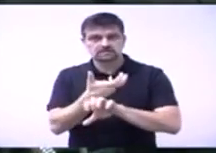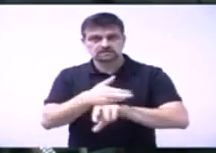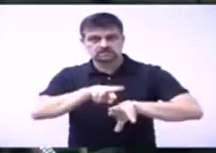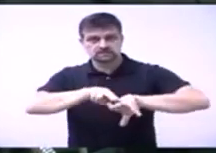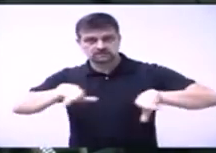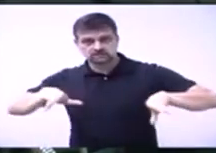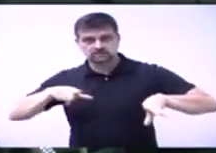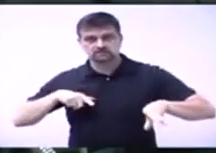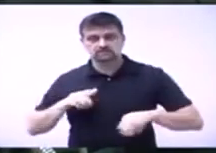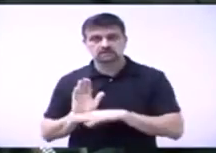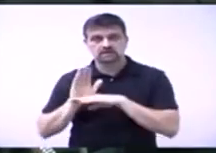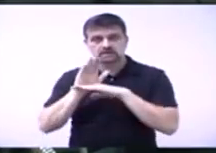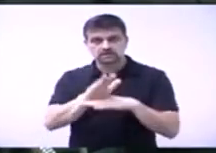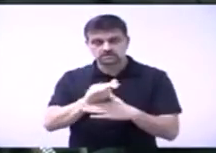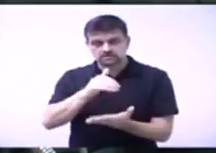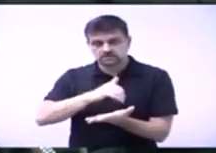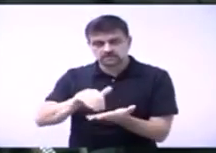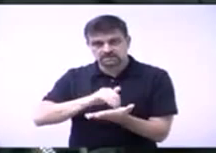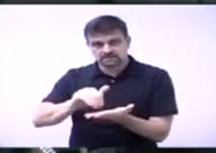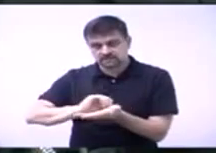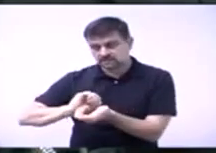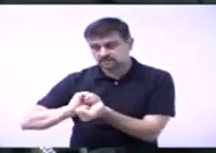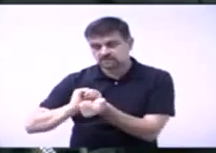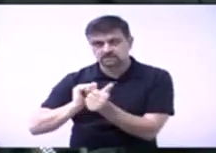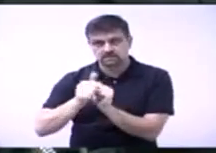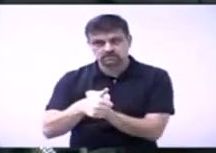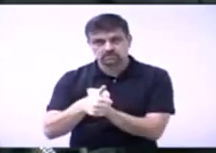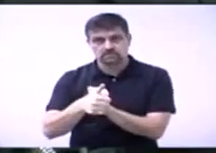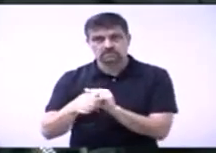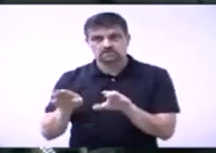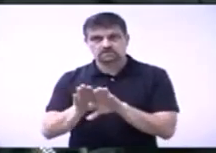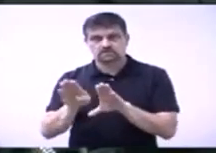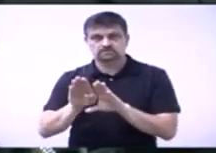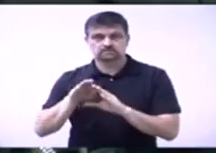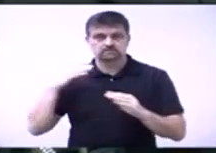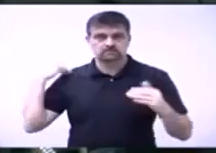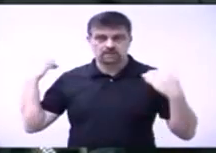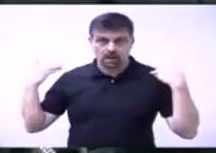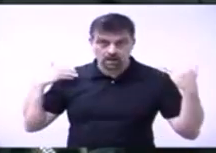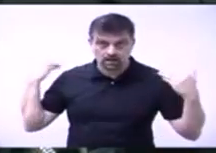assistidas pela Secretaria Municipal de Esportes e Recreações.